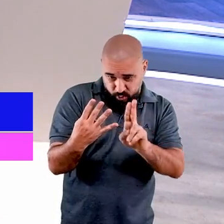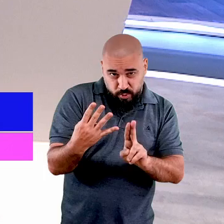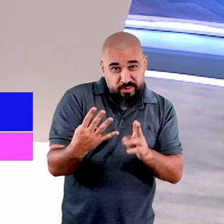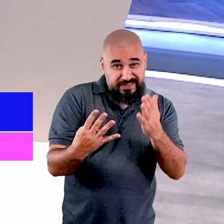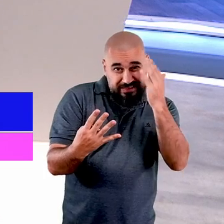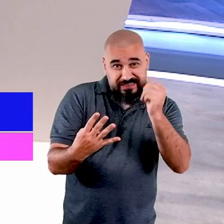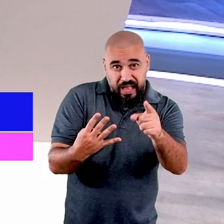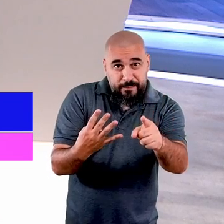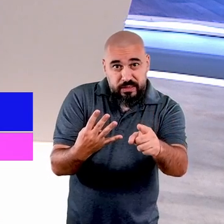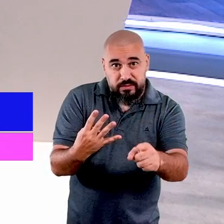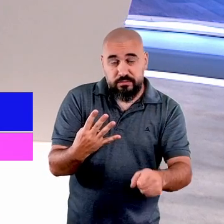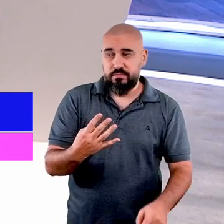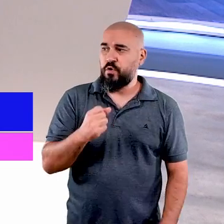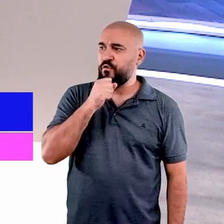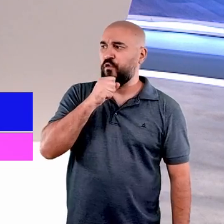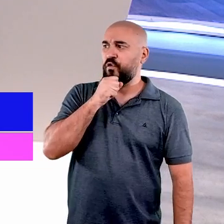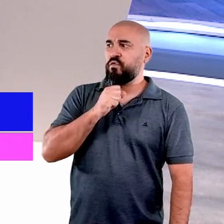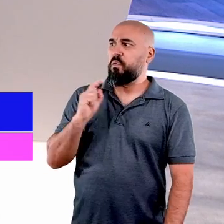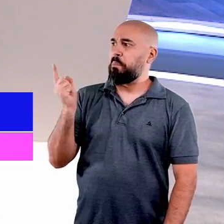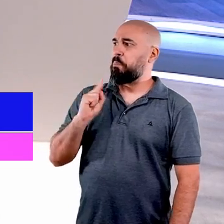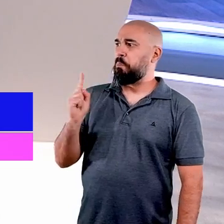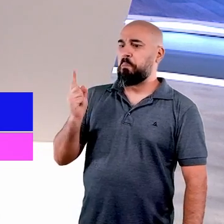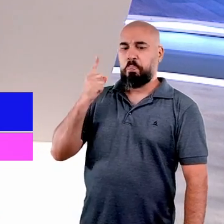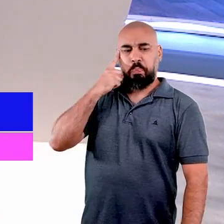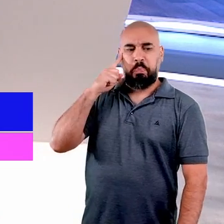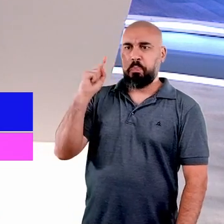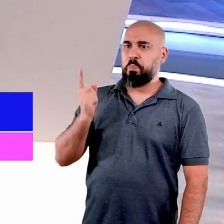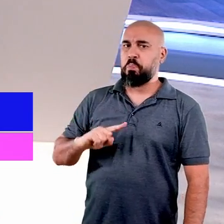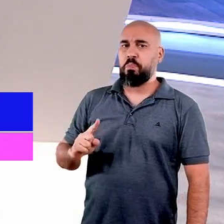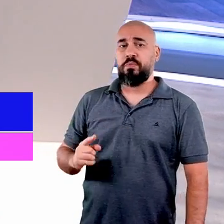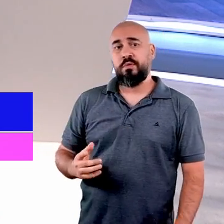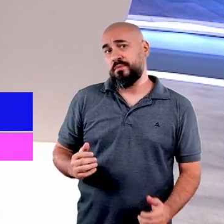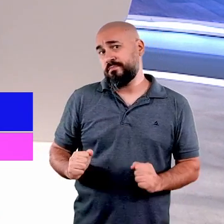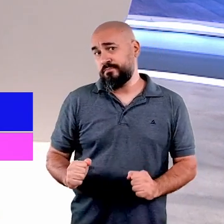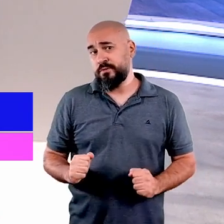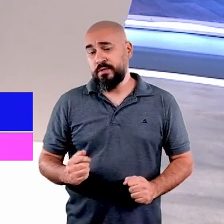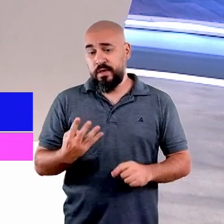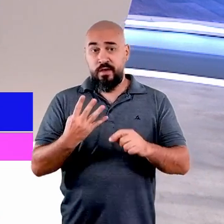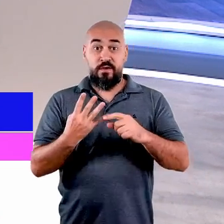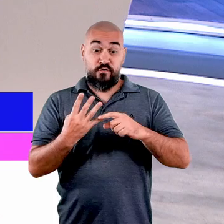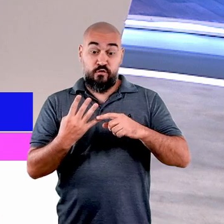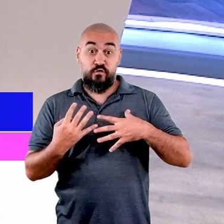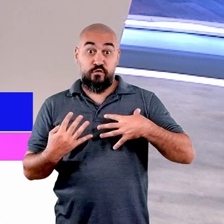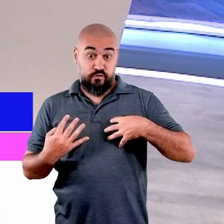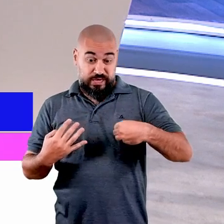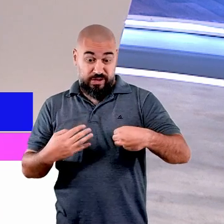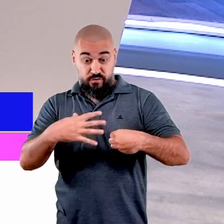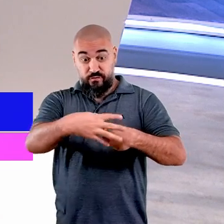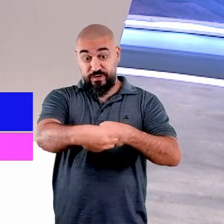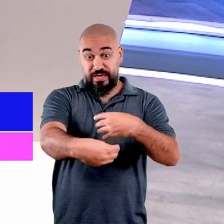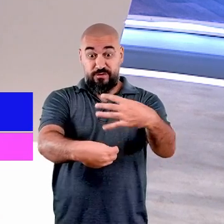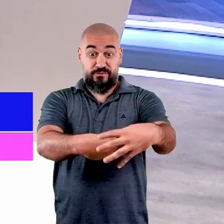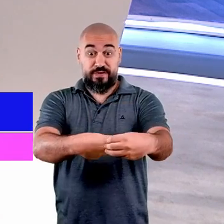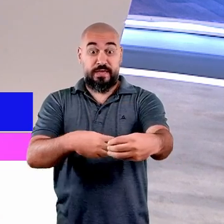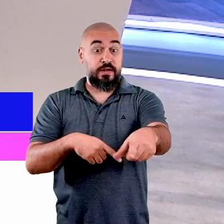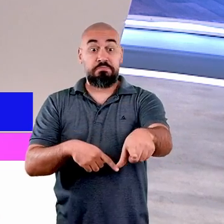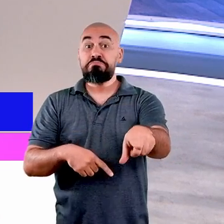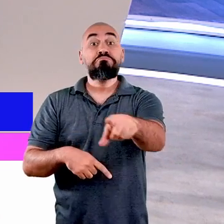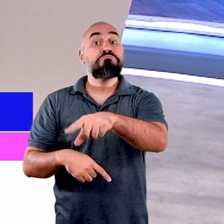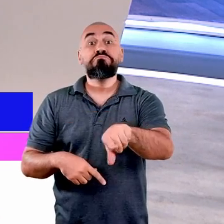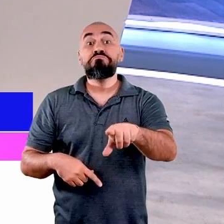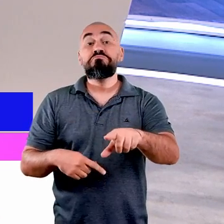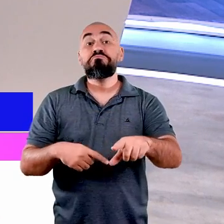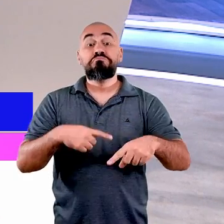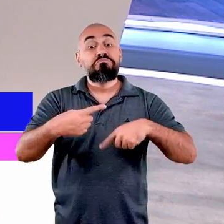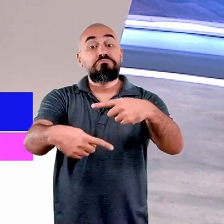significa que os filhos das minhas filhas podem nem saber o meu nome. Você vai ser esquecido em